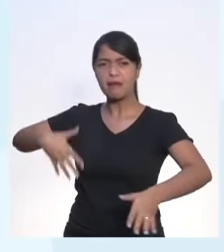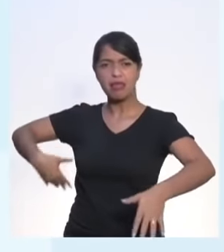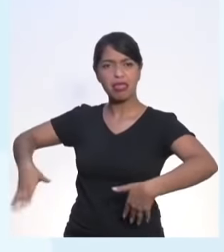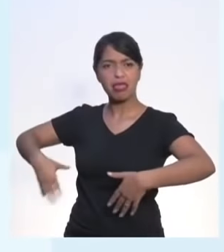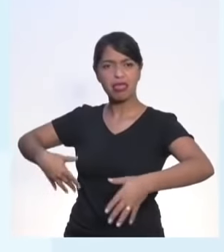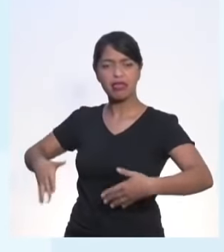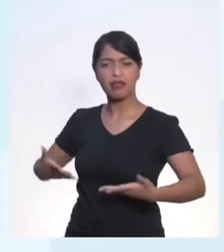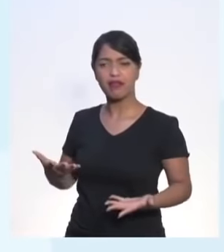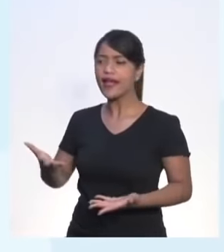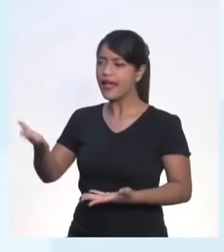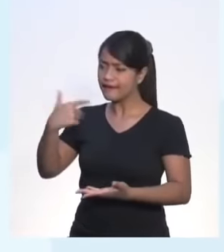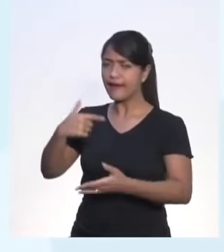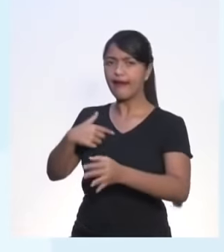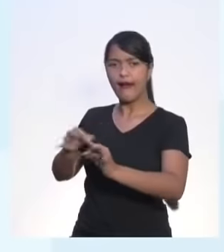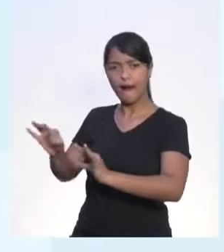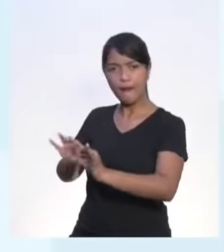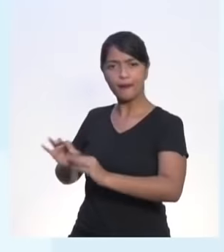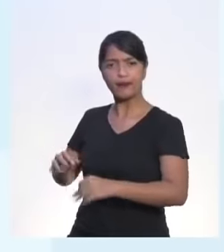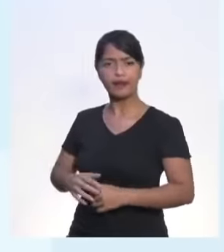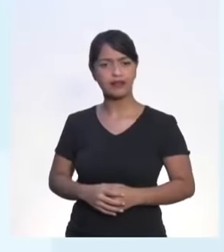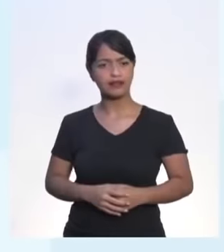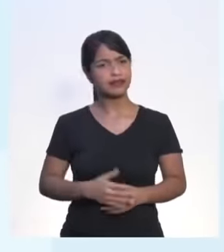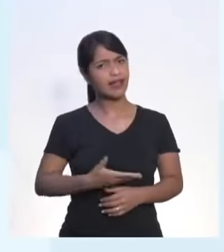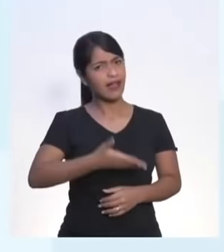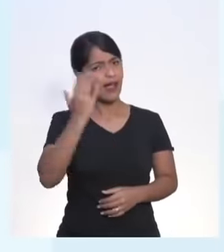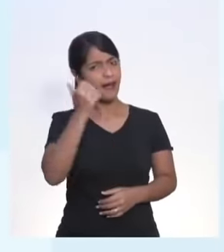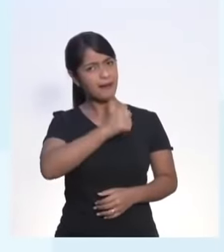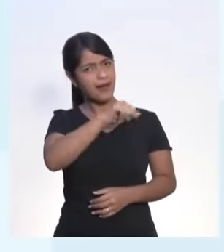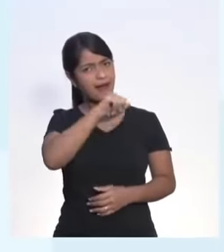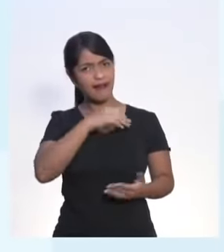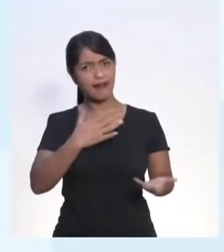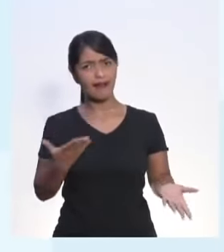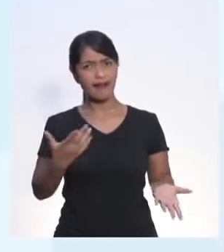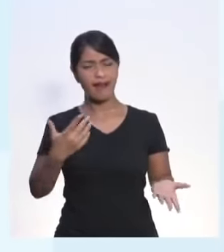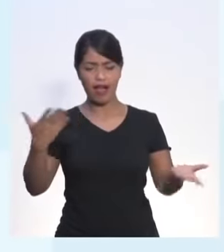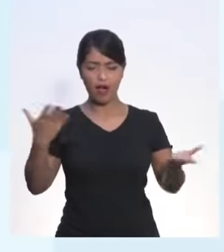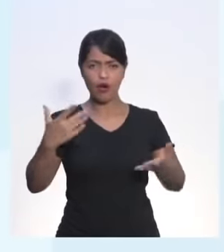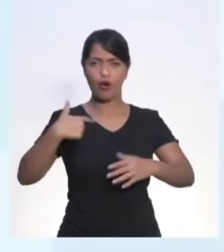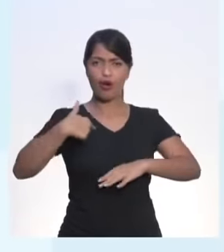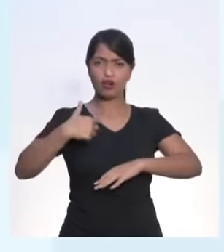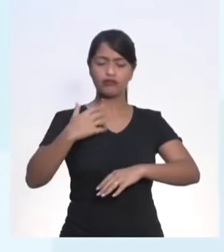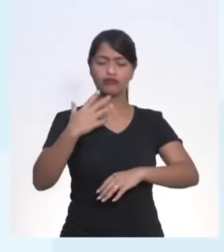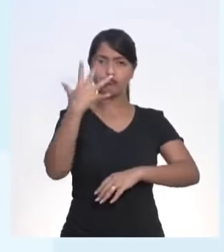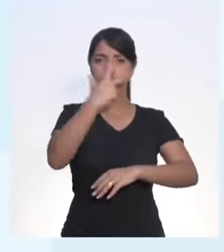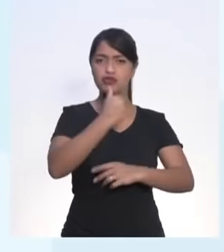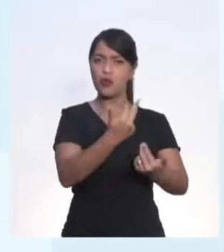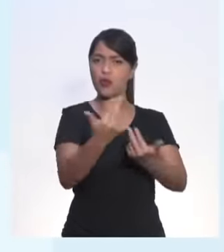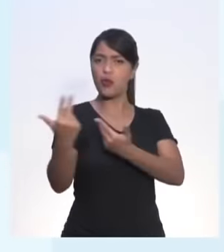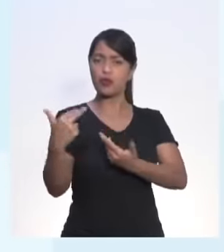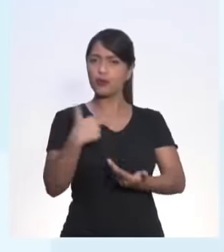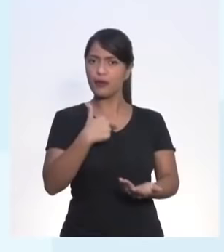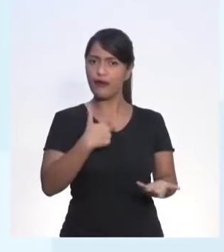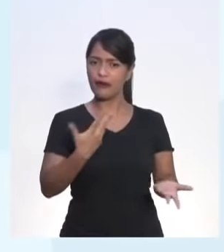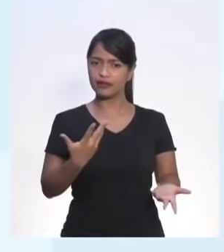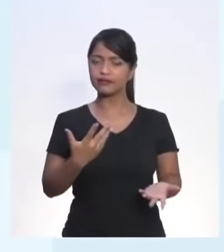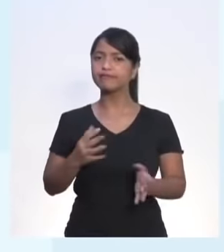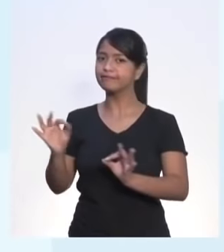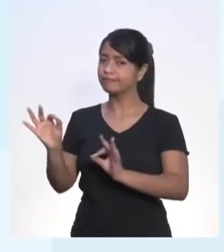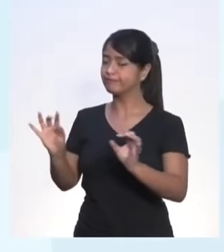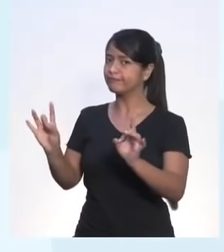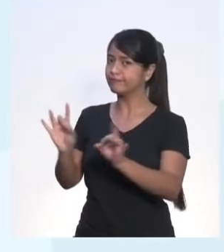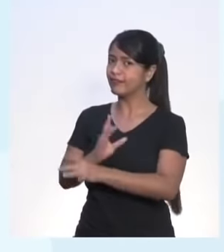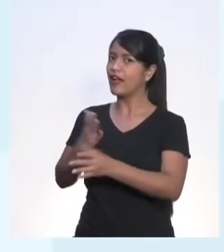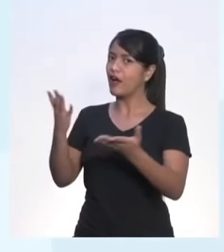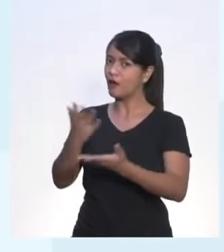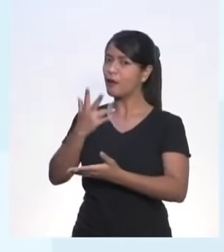pra eu te ajeitar. Ai, Maria, manhã, pode nem andar na moda mais? Pronto, agora tá parecendo um